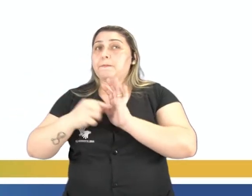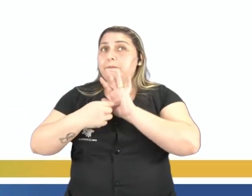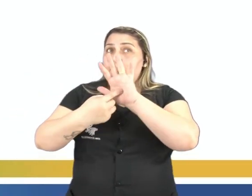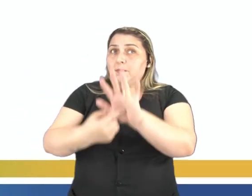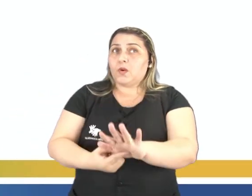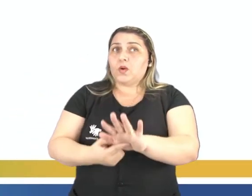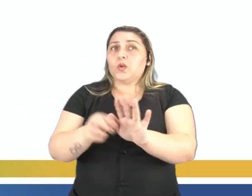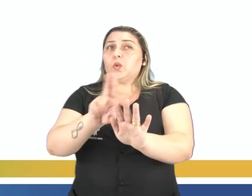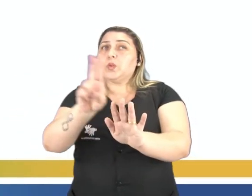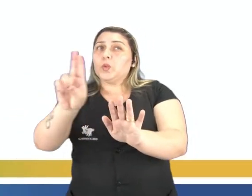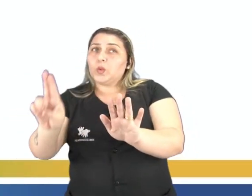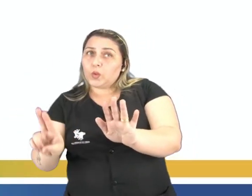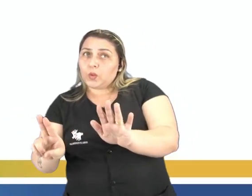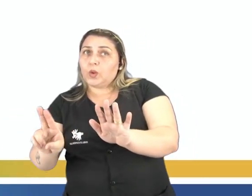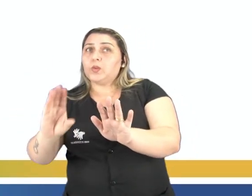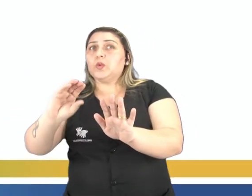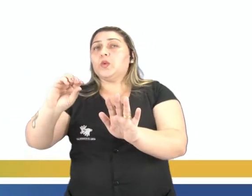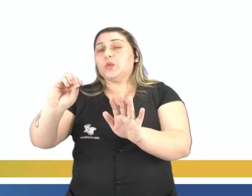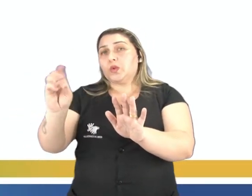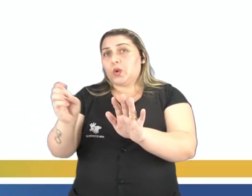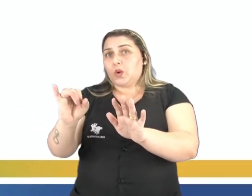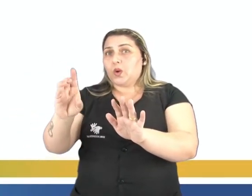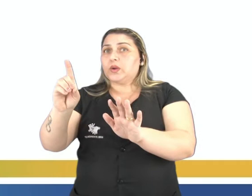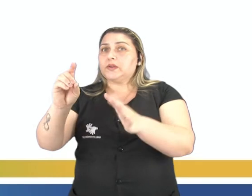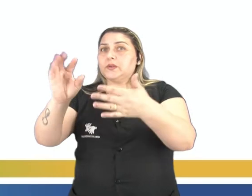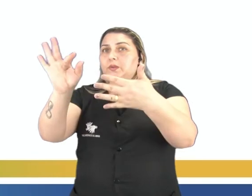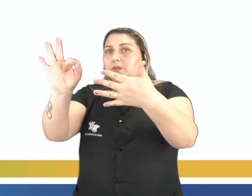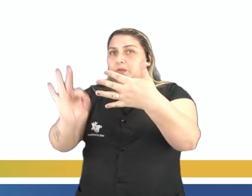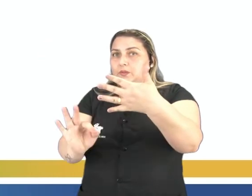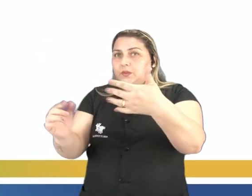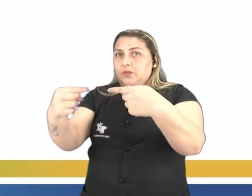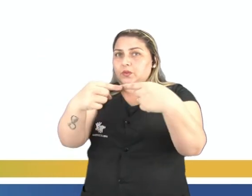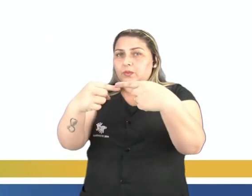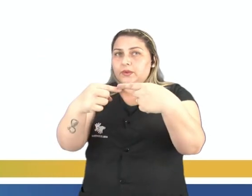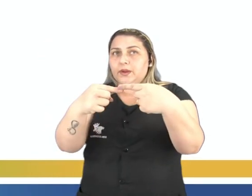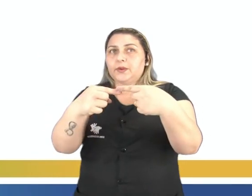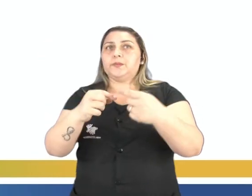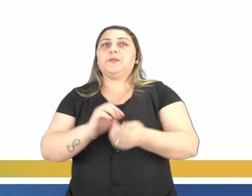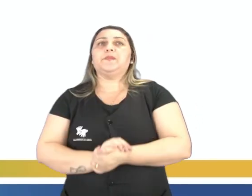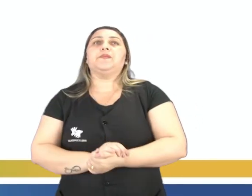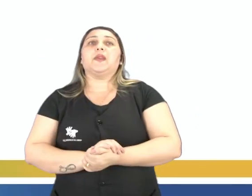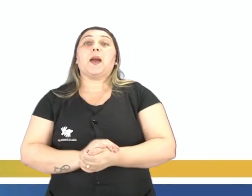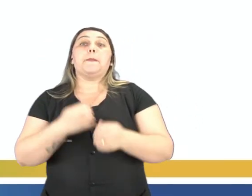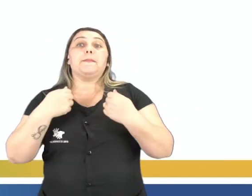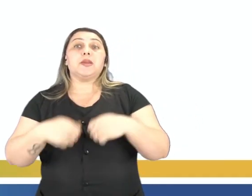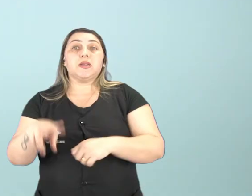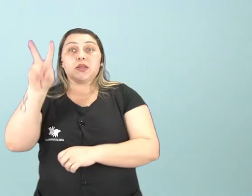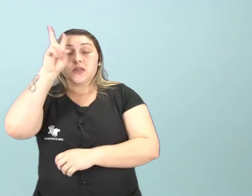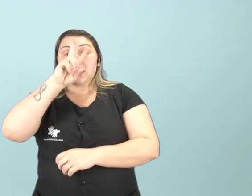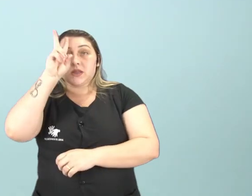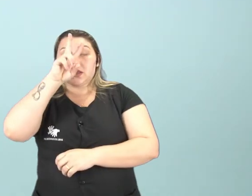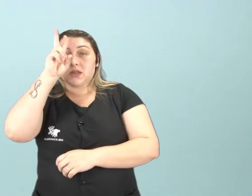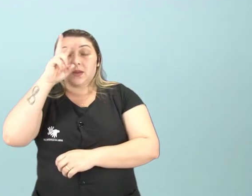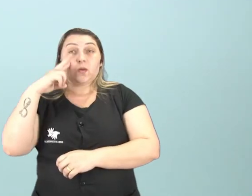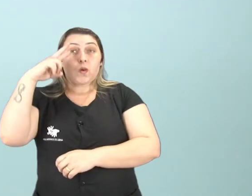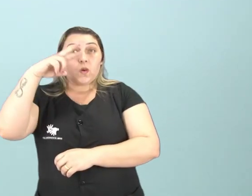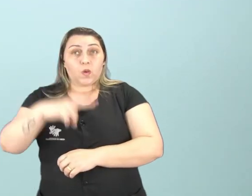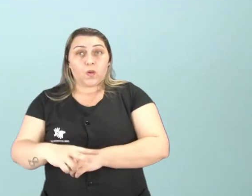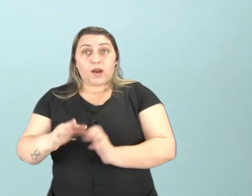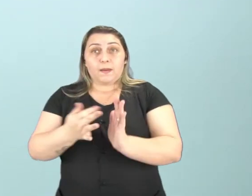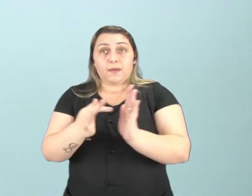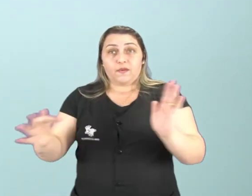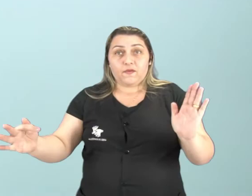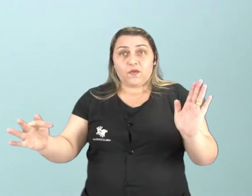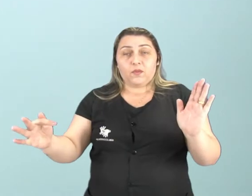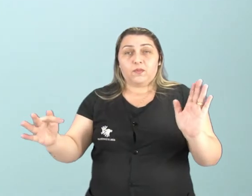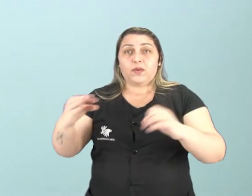Indique os nomes desses óxidos, respectivamente. Então, o que a gente precisa lembrar aqui, quando a gente olhar para a fórmula